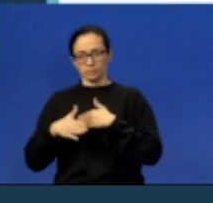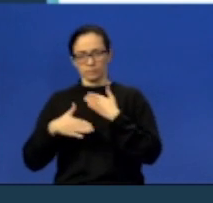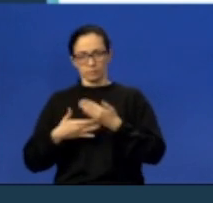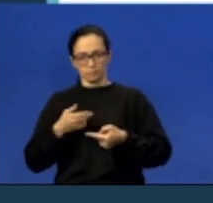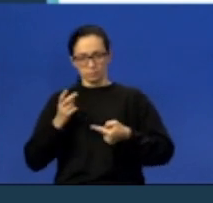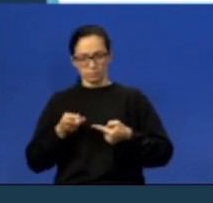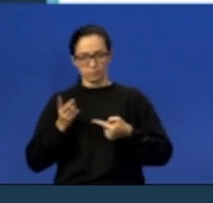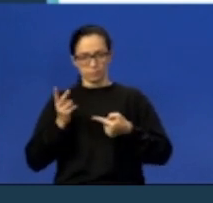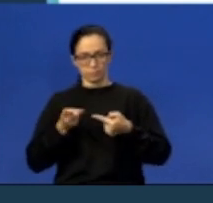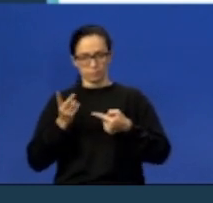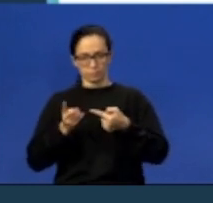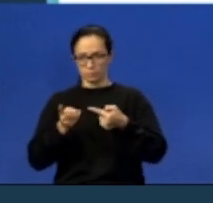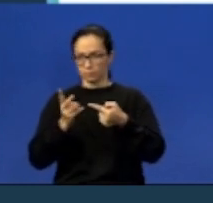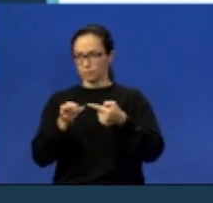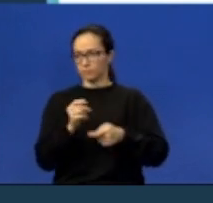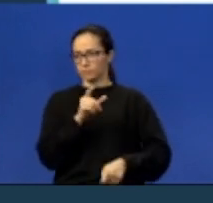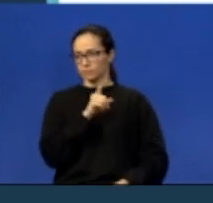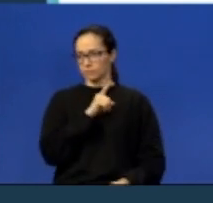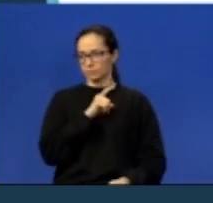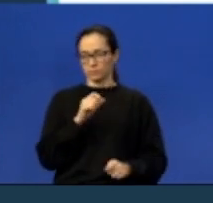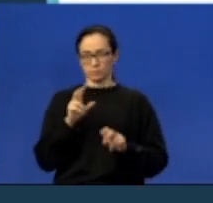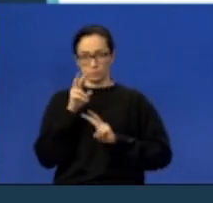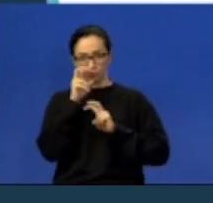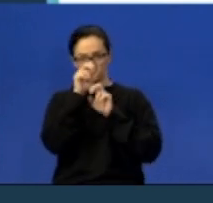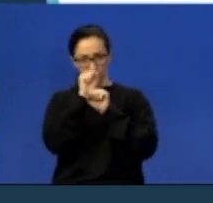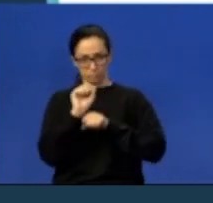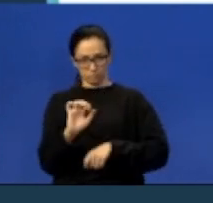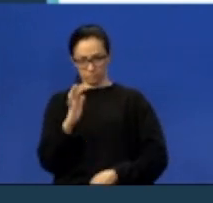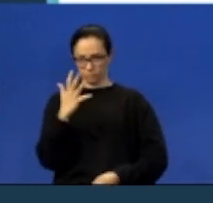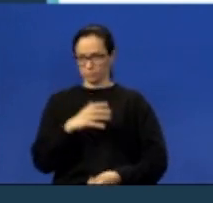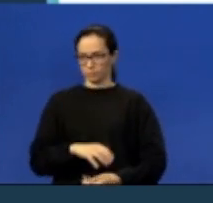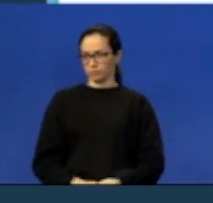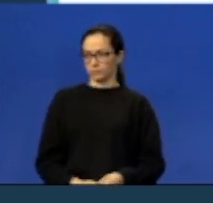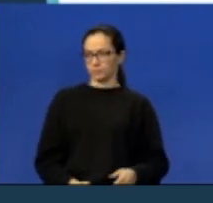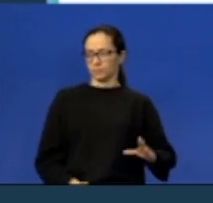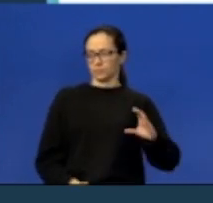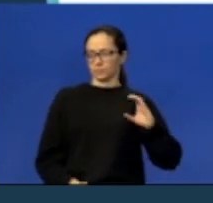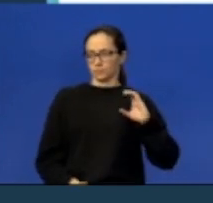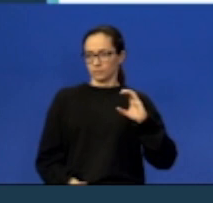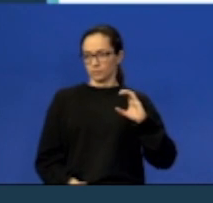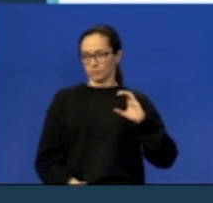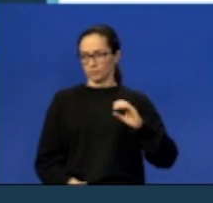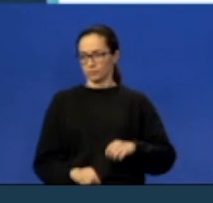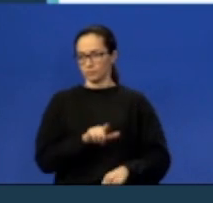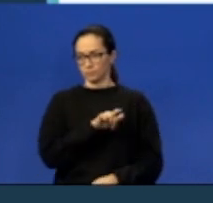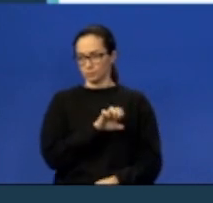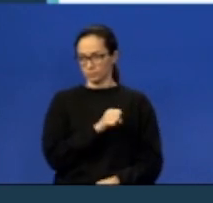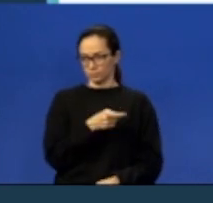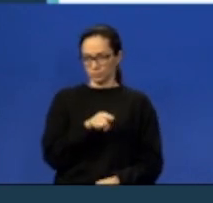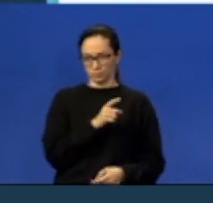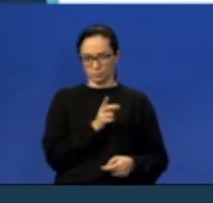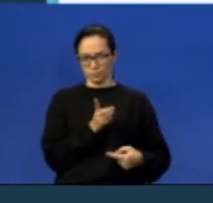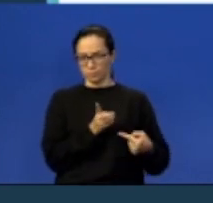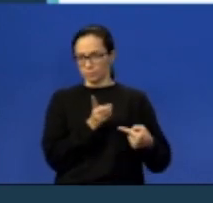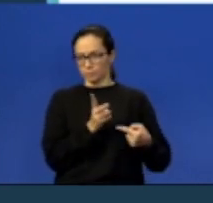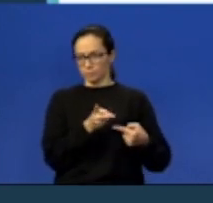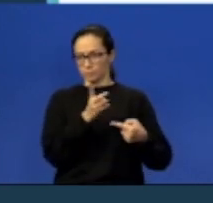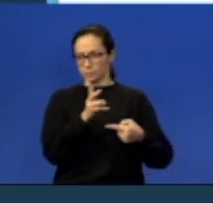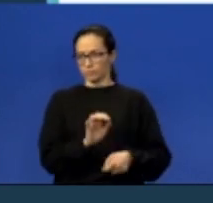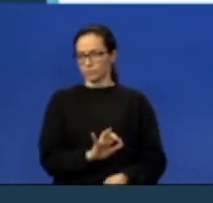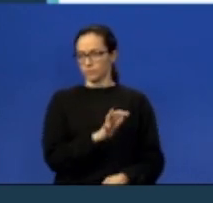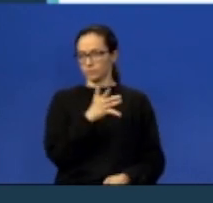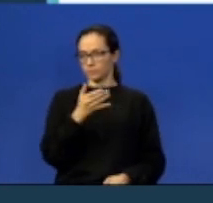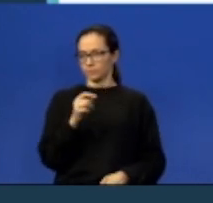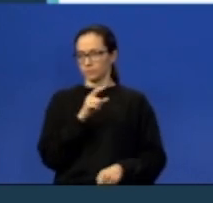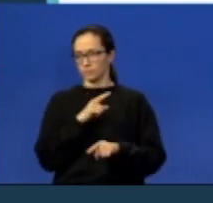repetitivas de magnitude elevada. Letra C. Lesões ósseas repetitivas são frequentemente